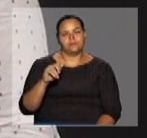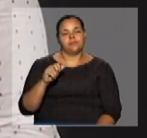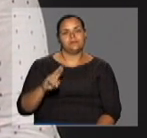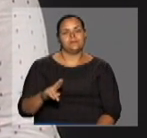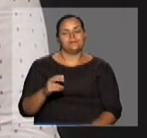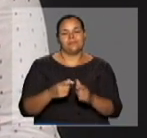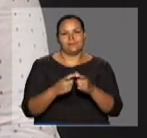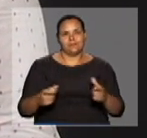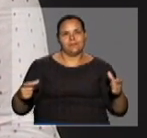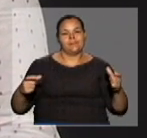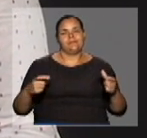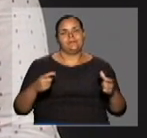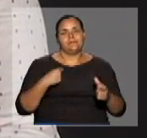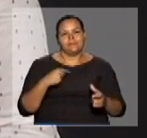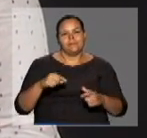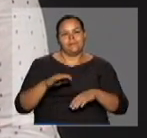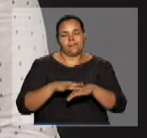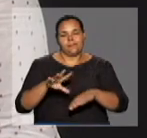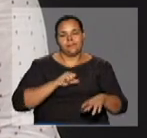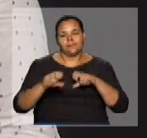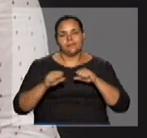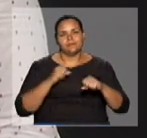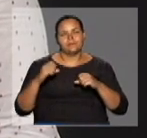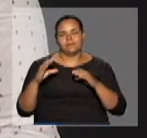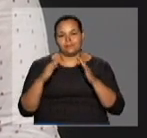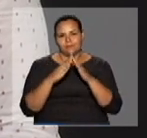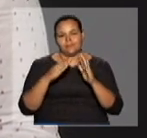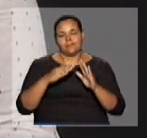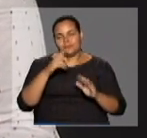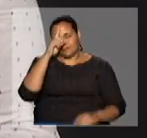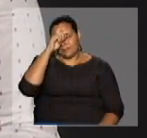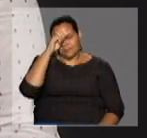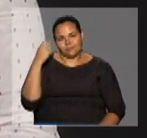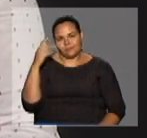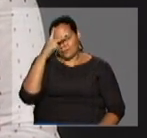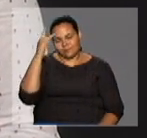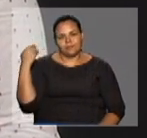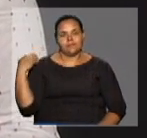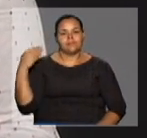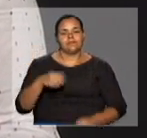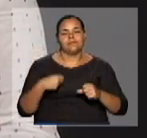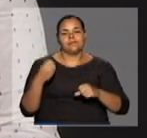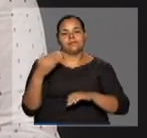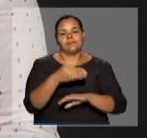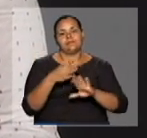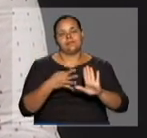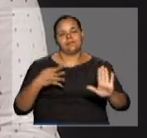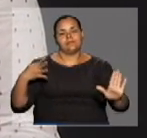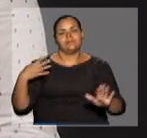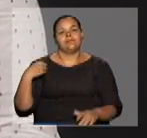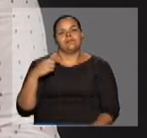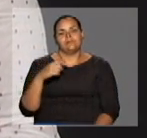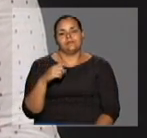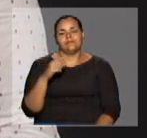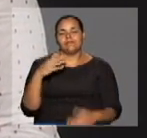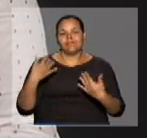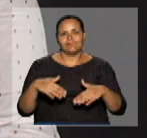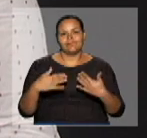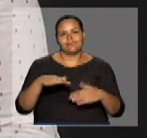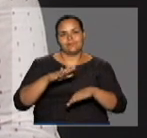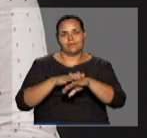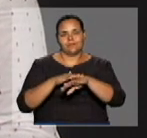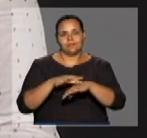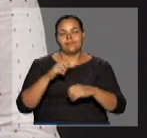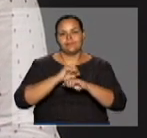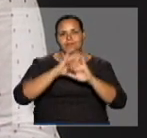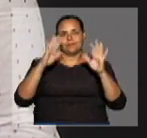número de casos provocou uma corrida aos postos de saúde de cidadãos assustados com a doença. Para esclarecer as